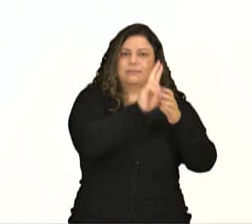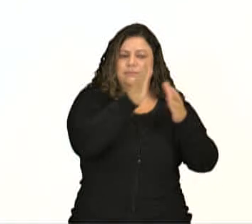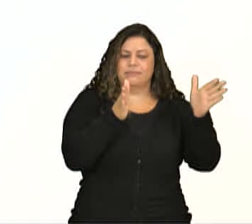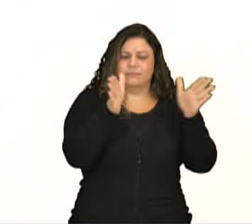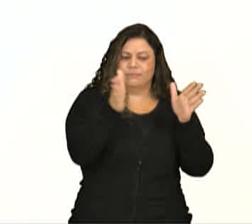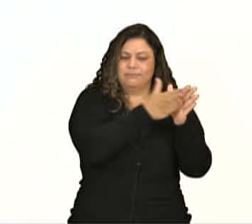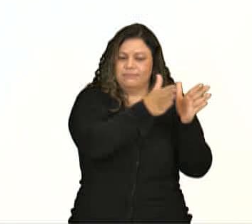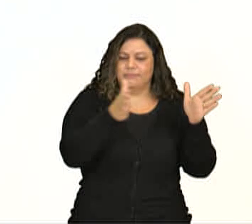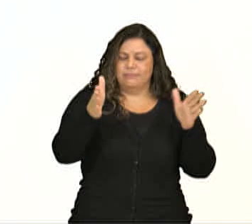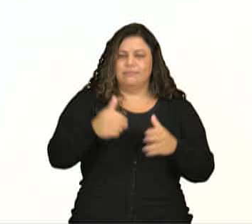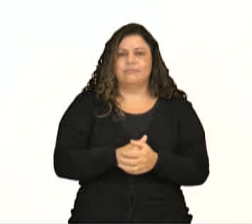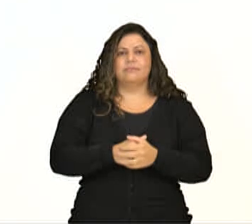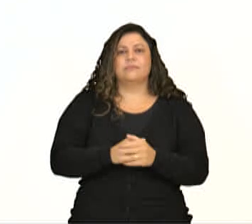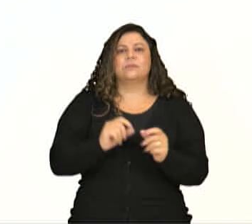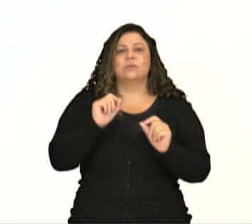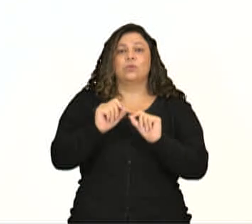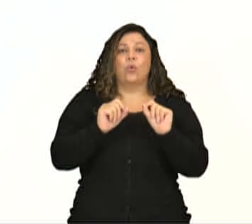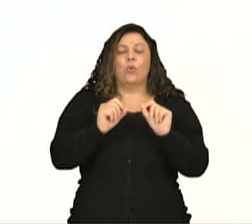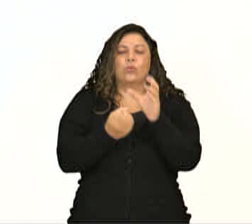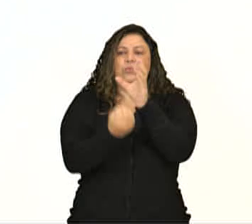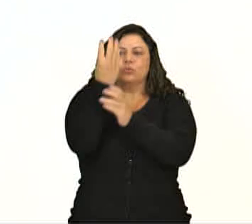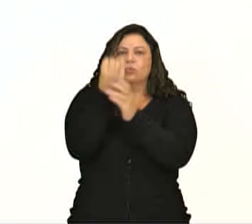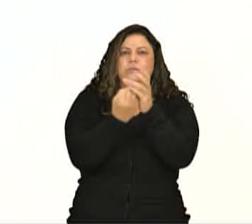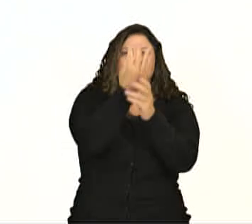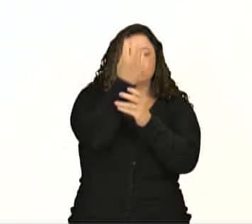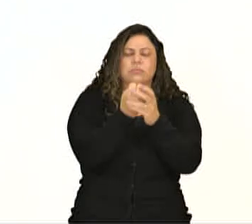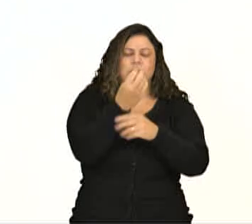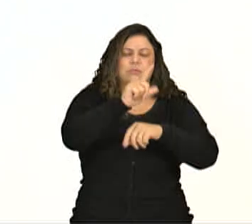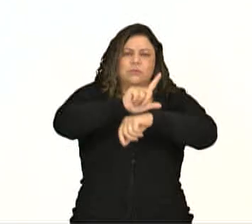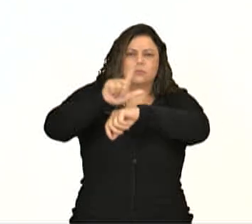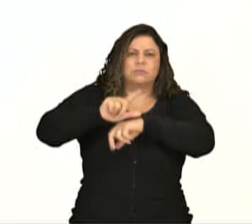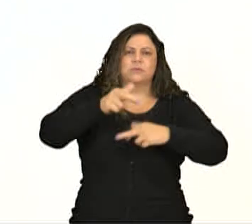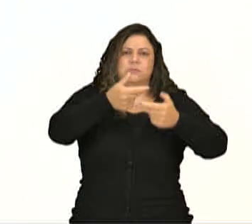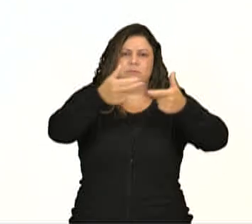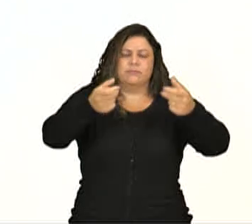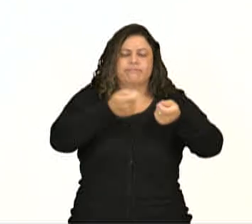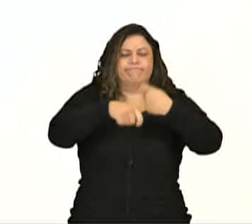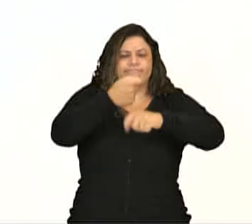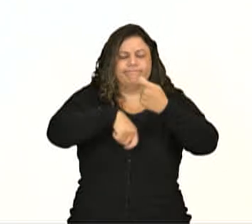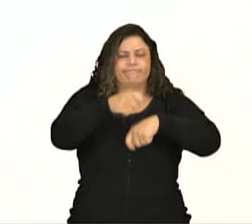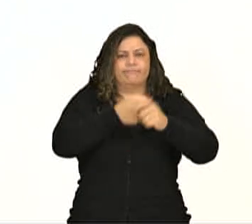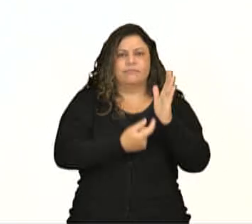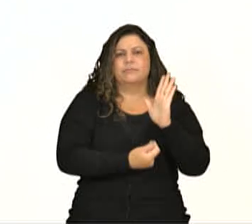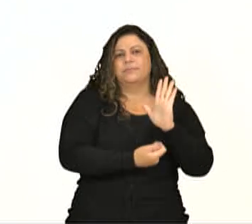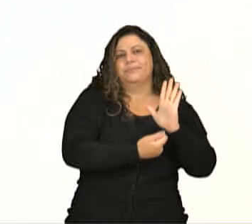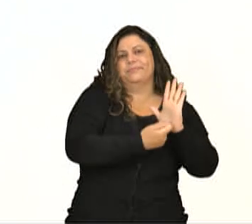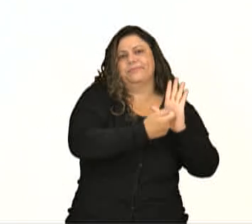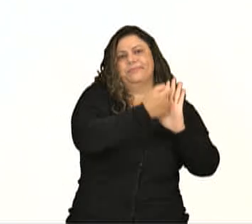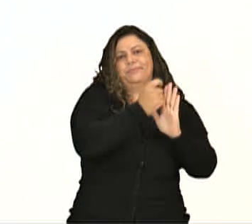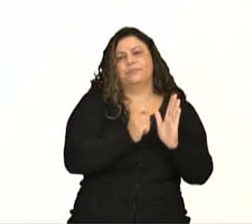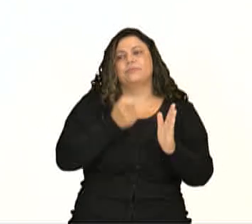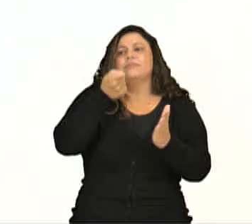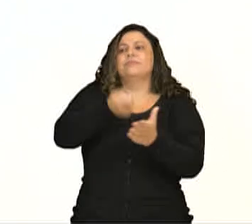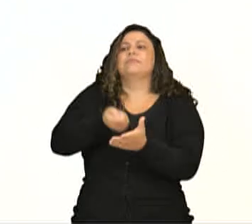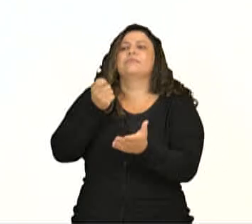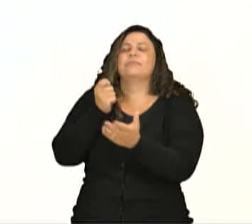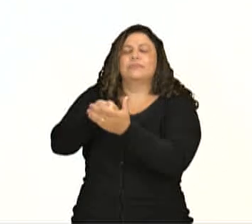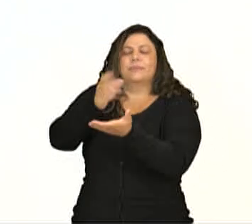Com o renascimento do comércio, houve o enriquecimento dos burgueses, que passaram a financiar